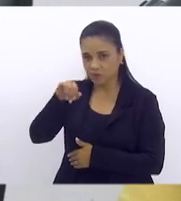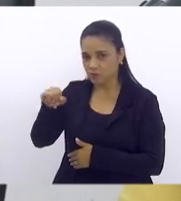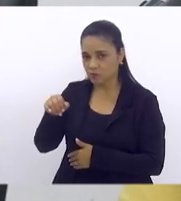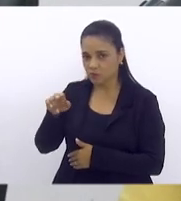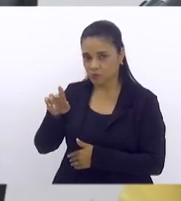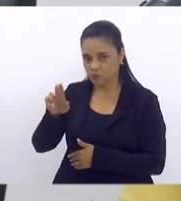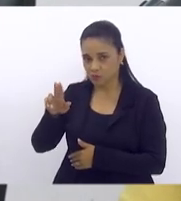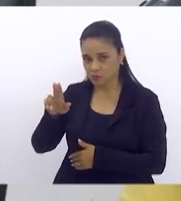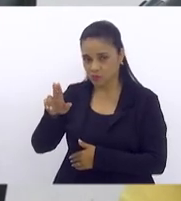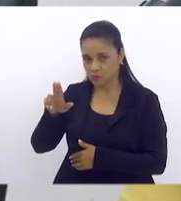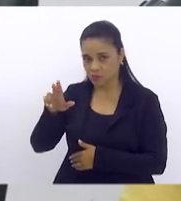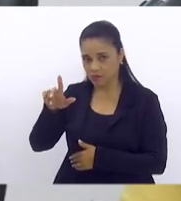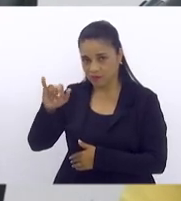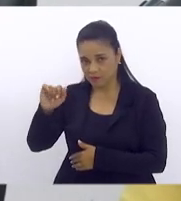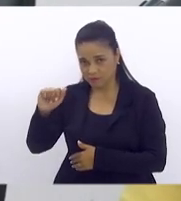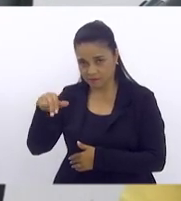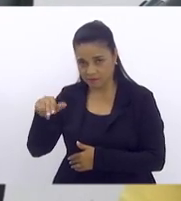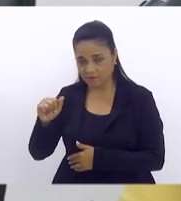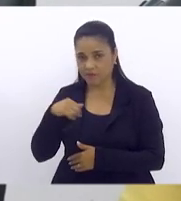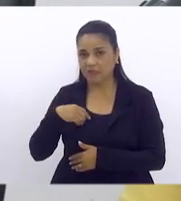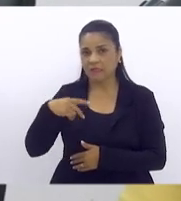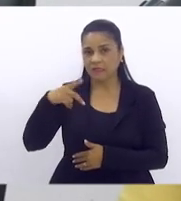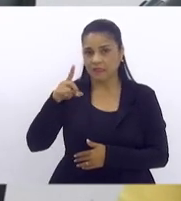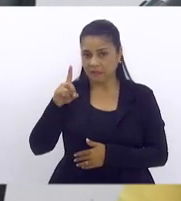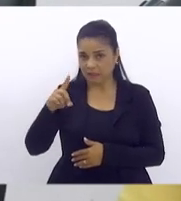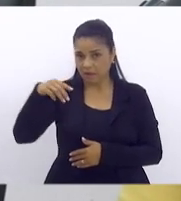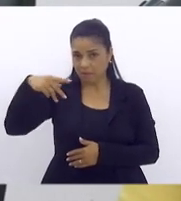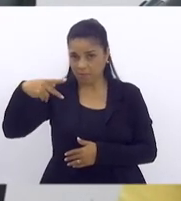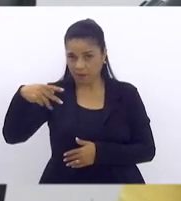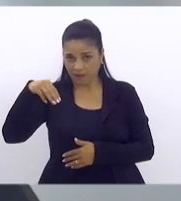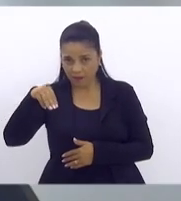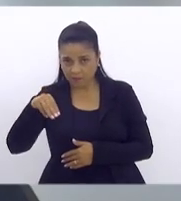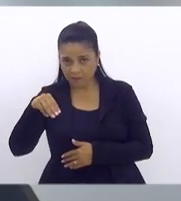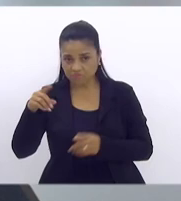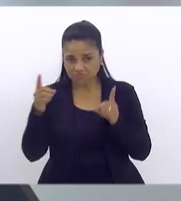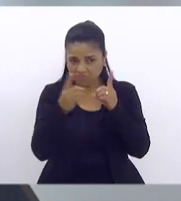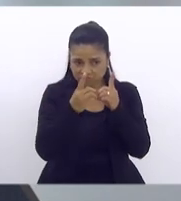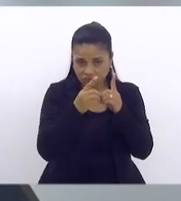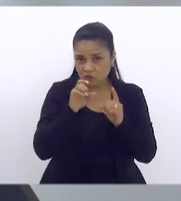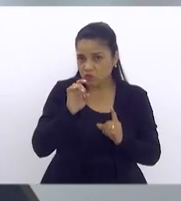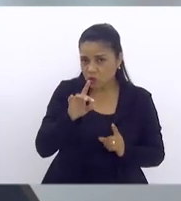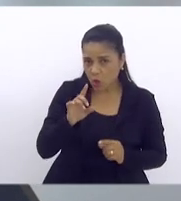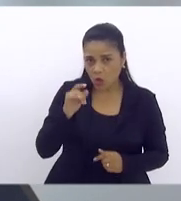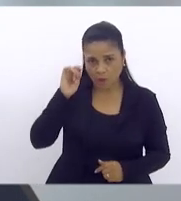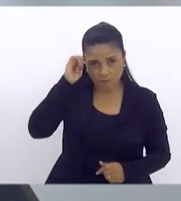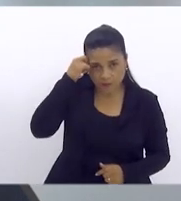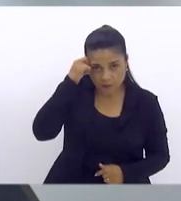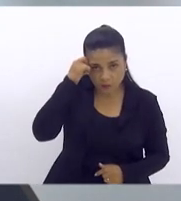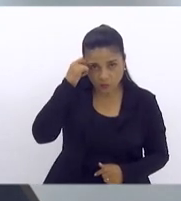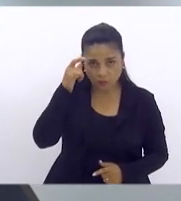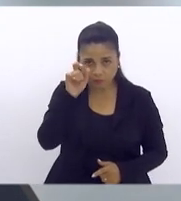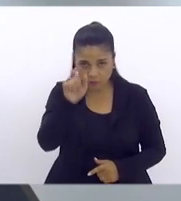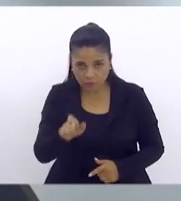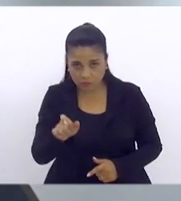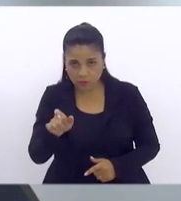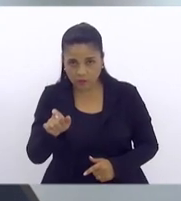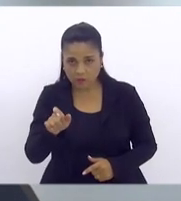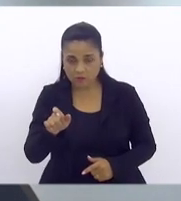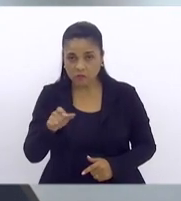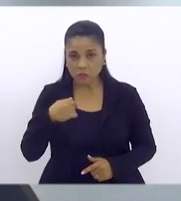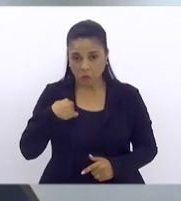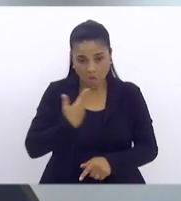A IDPN, ela só atende pessoas negras? Sim. Se eu for branco, pobre, eu não tenho direito, vocês não me